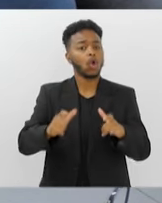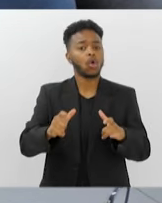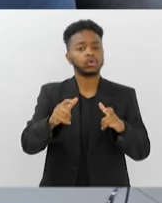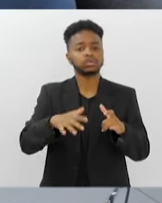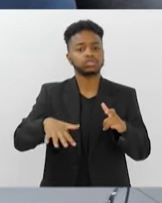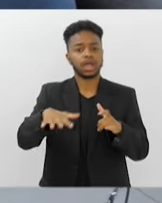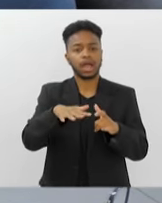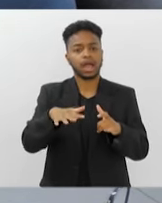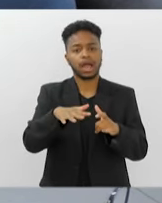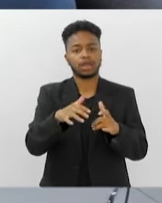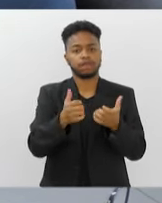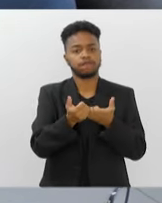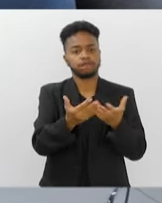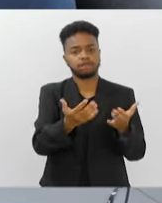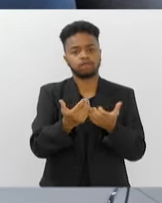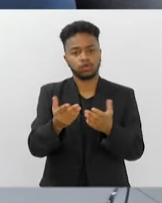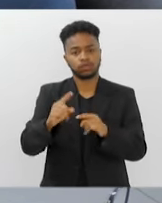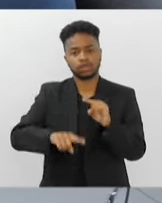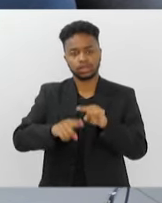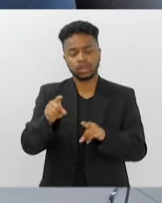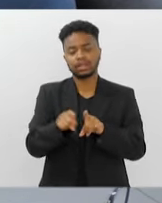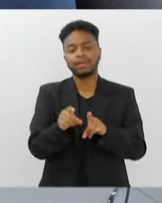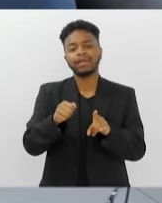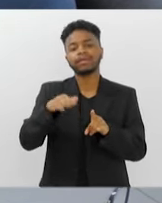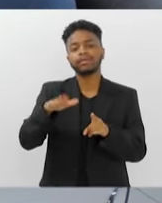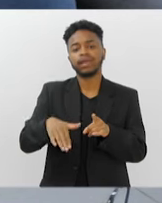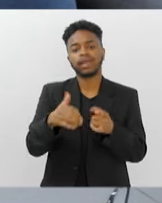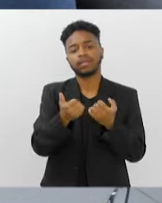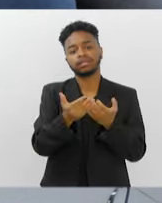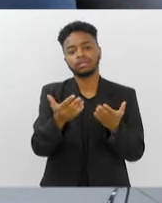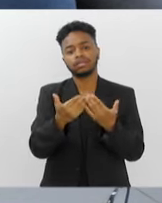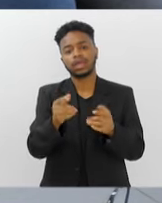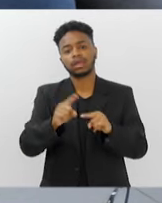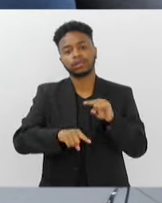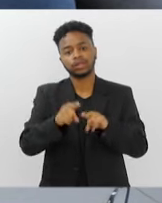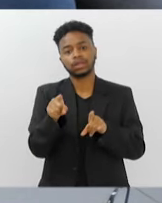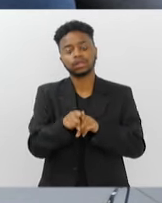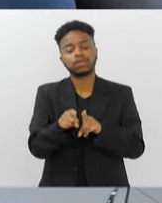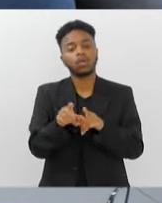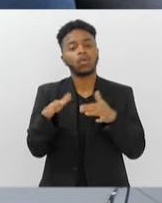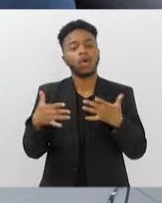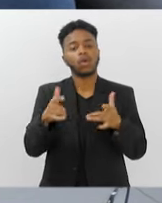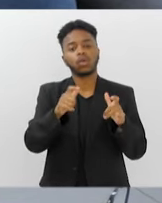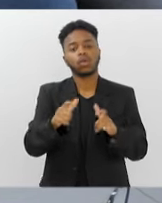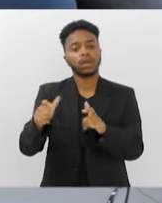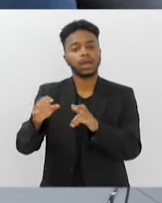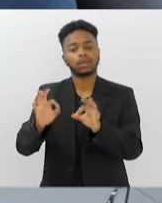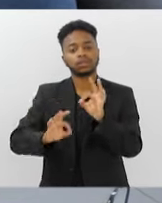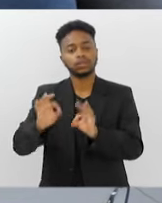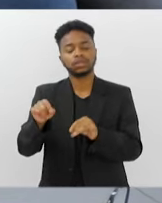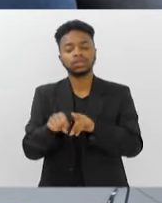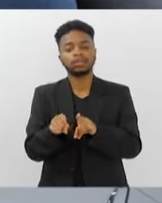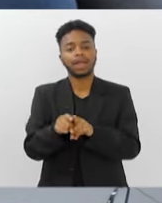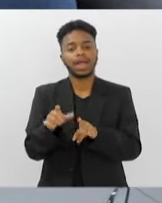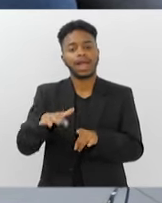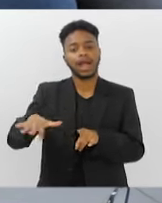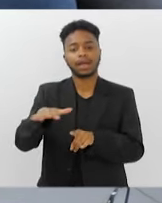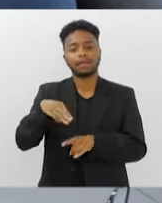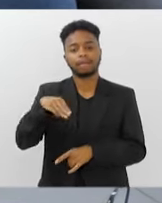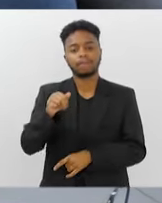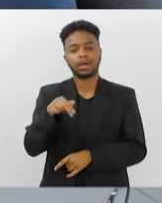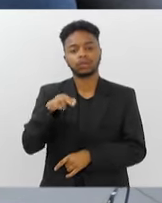área dos fornecedores quem era os fornecedores Quais são os espaços disponibilizado área de manuseio área de